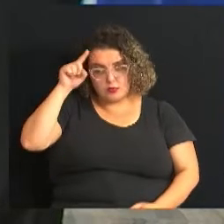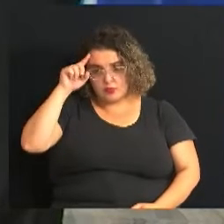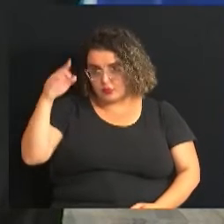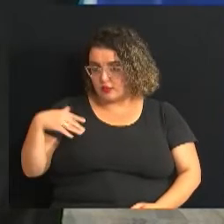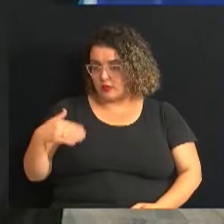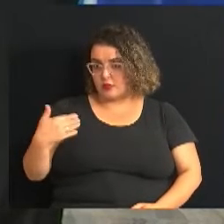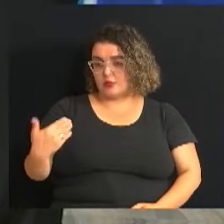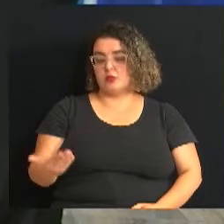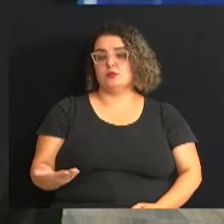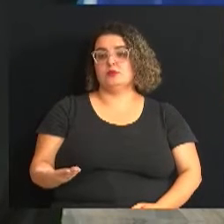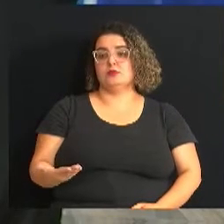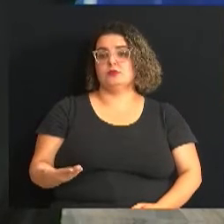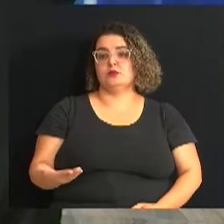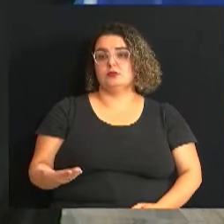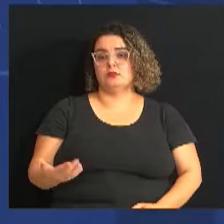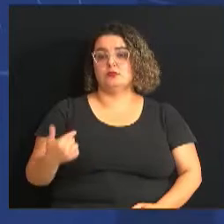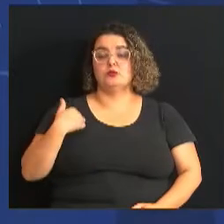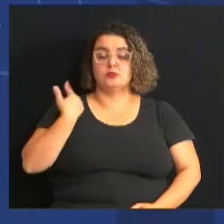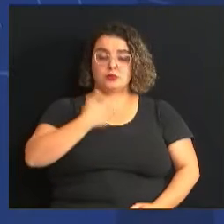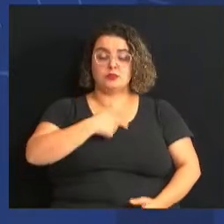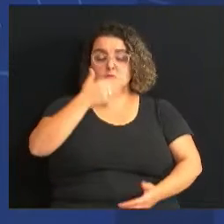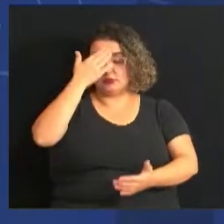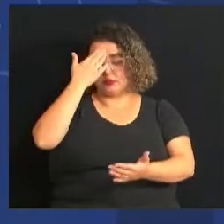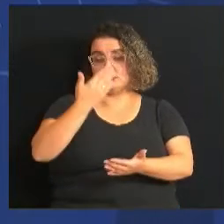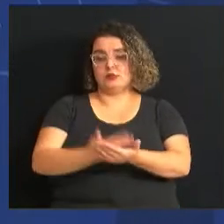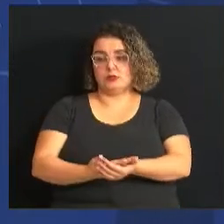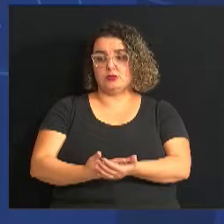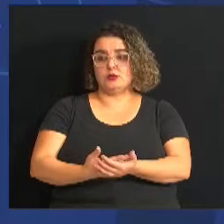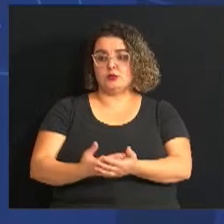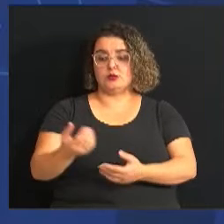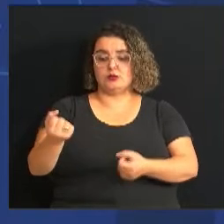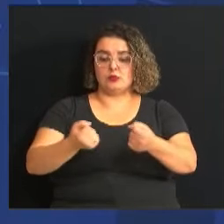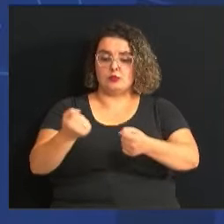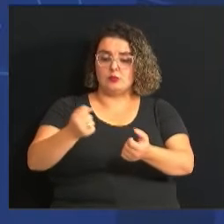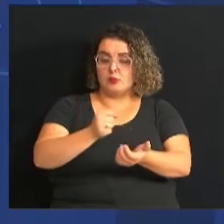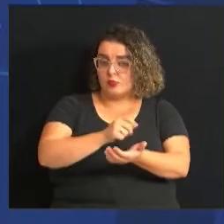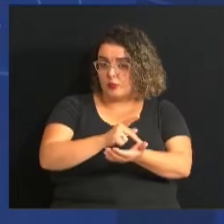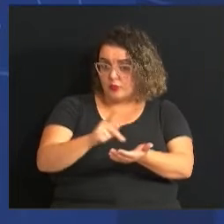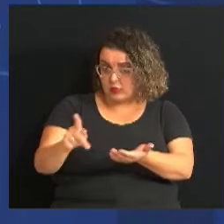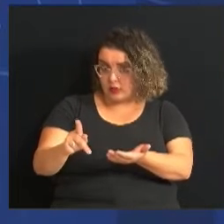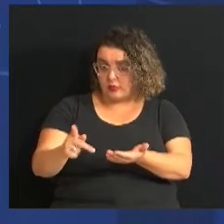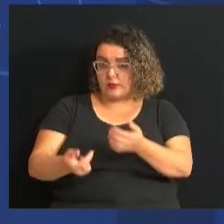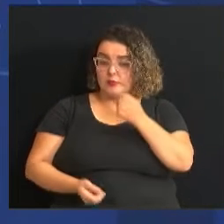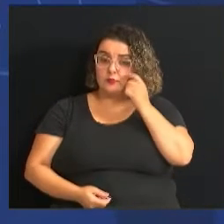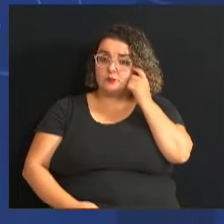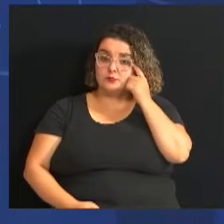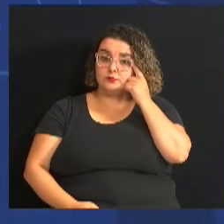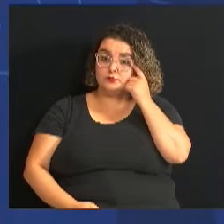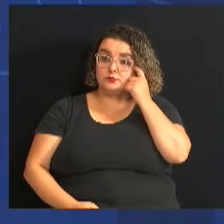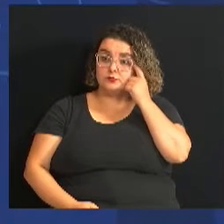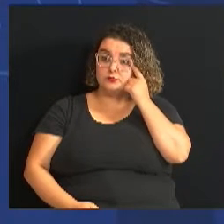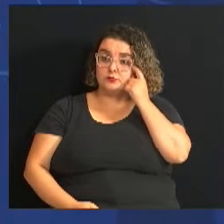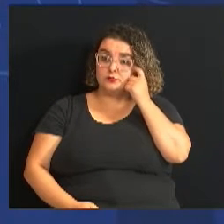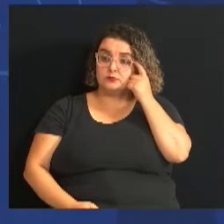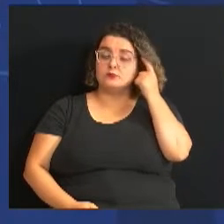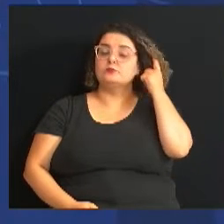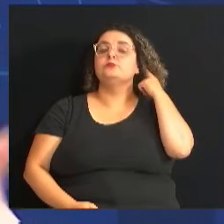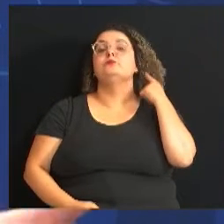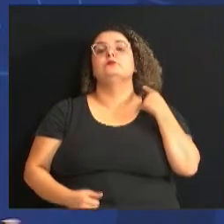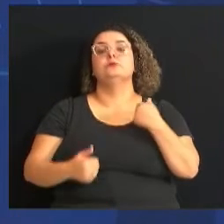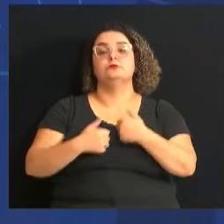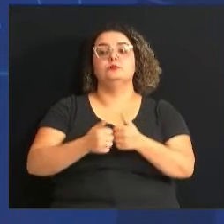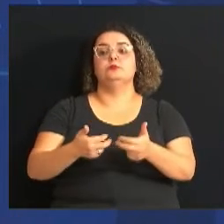gente abraçou a causa do motorista por aplicativo, até pelo fato de ser um transporte, um